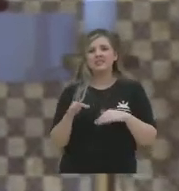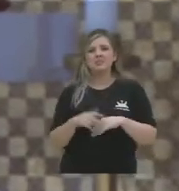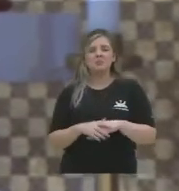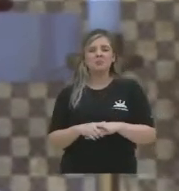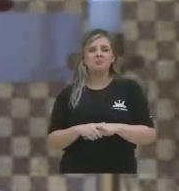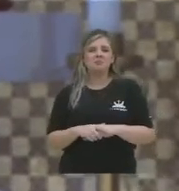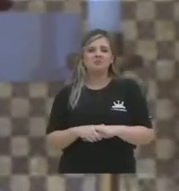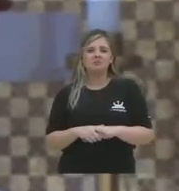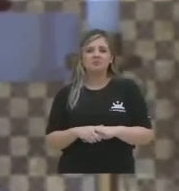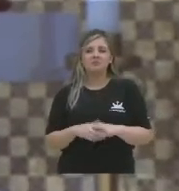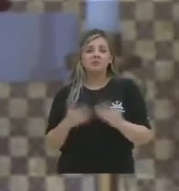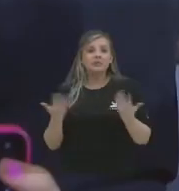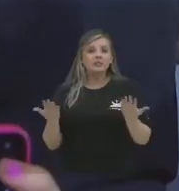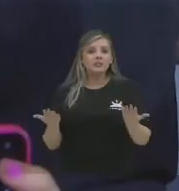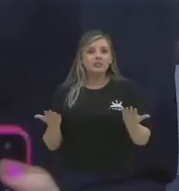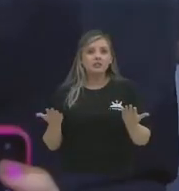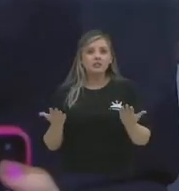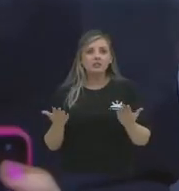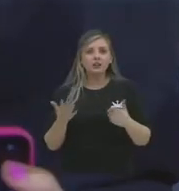E aí?